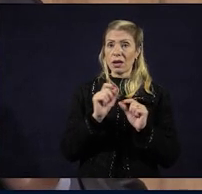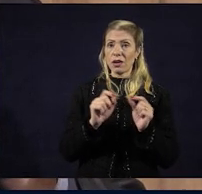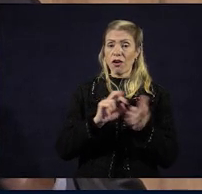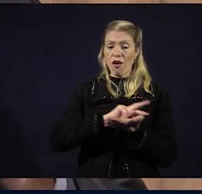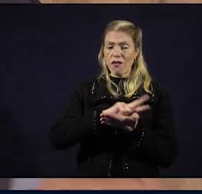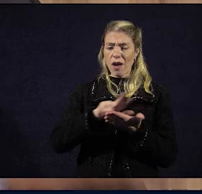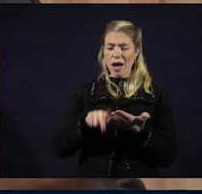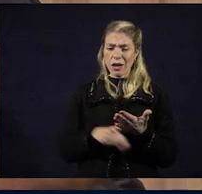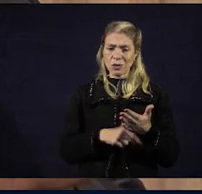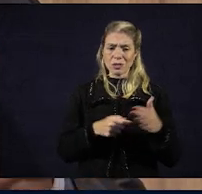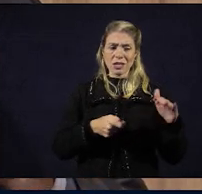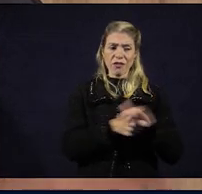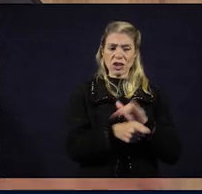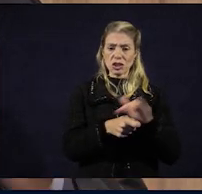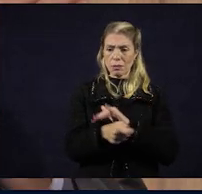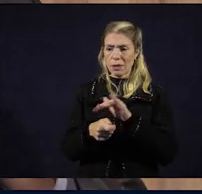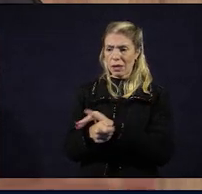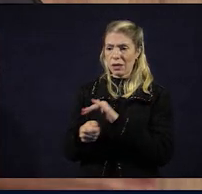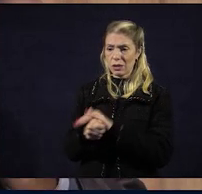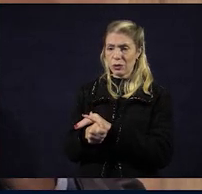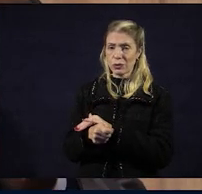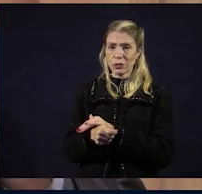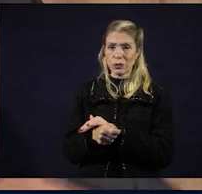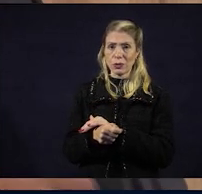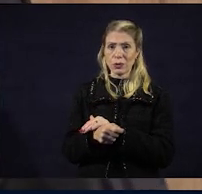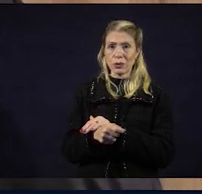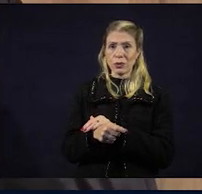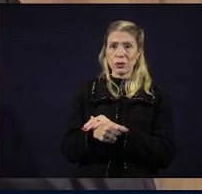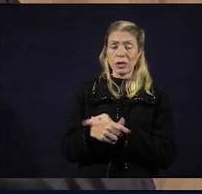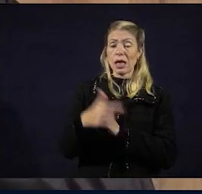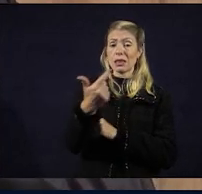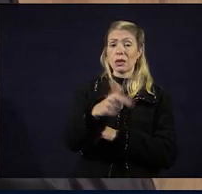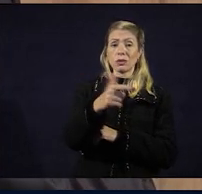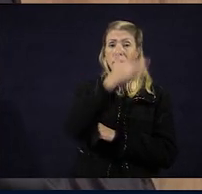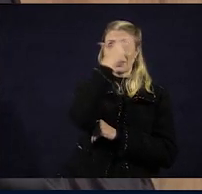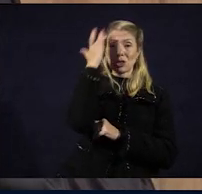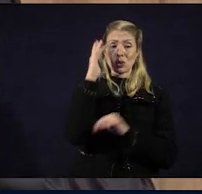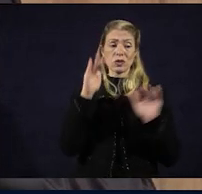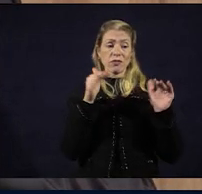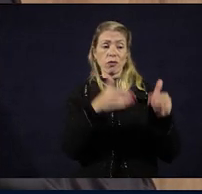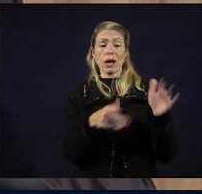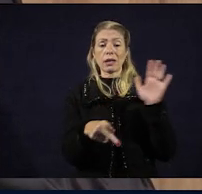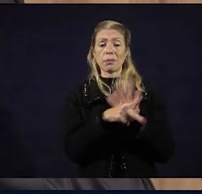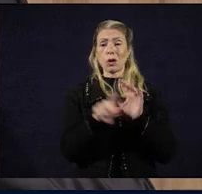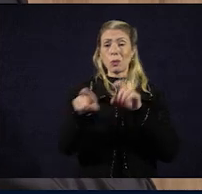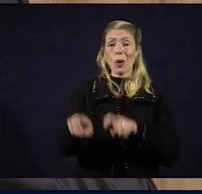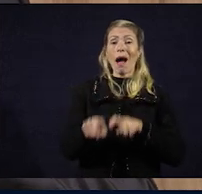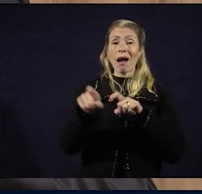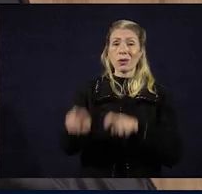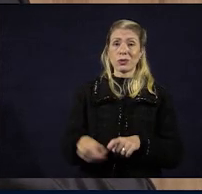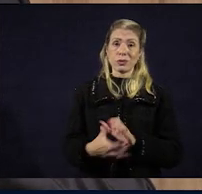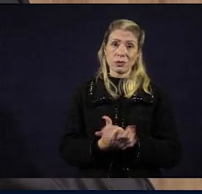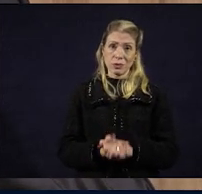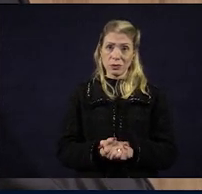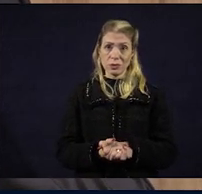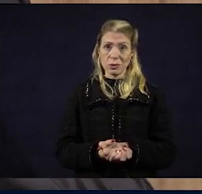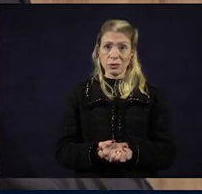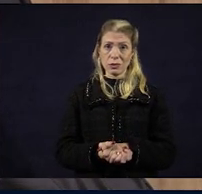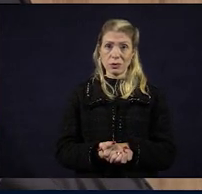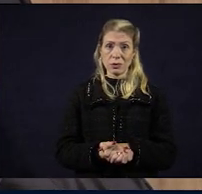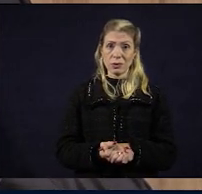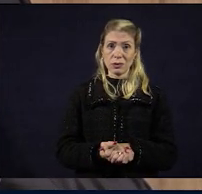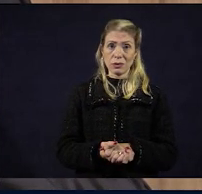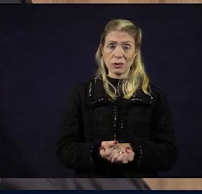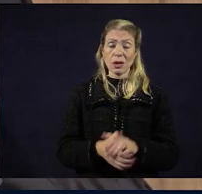fundos de investimento e as casas eles não tinham pessoas específicas por água tá eu acho que